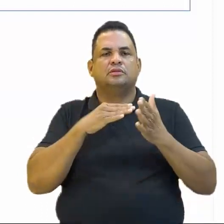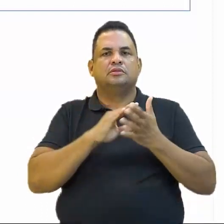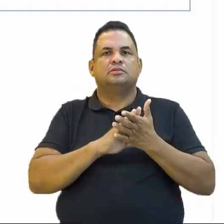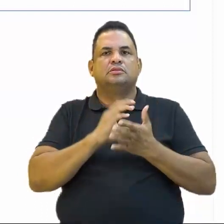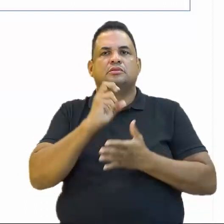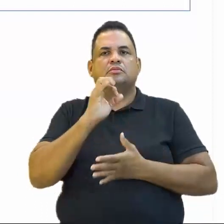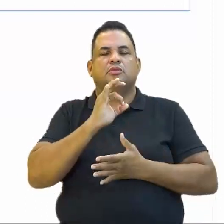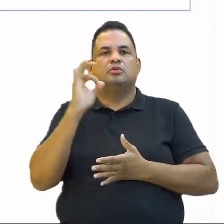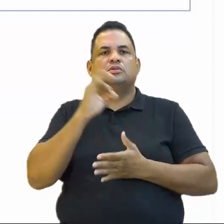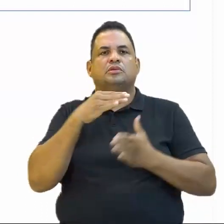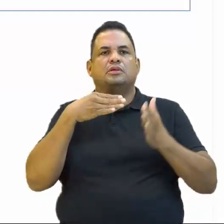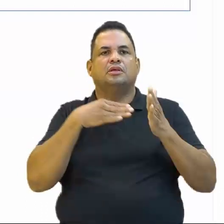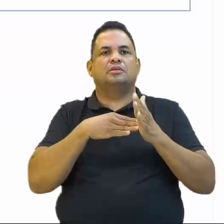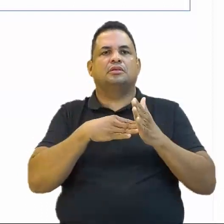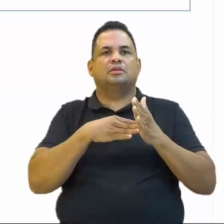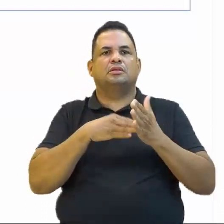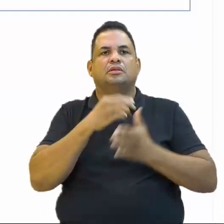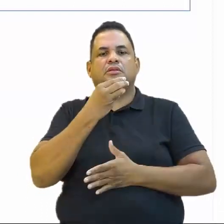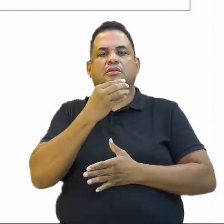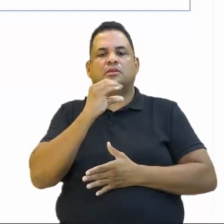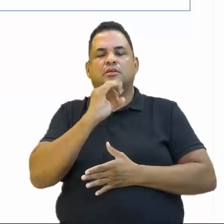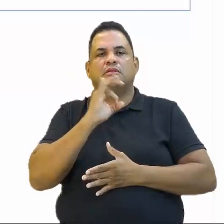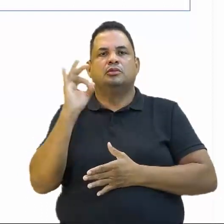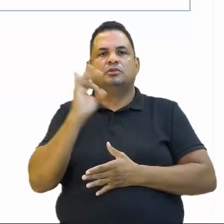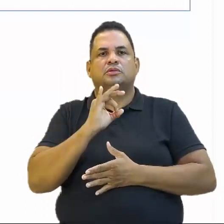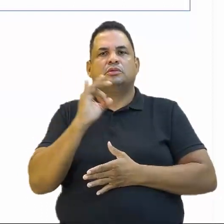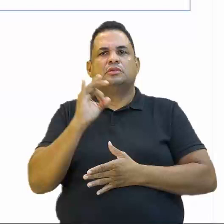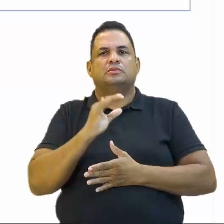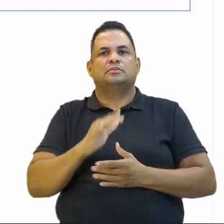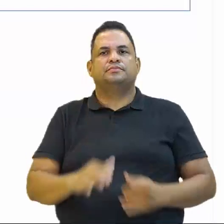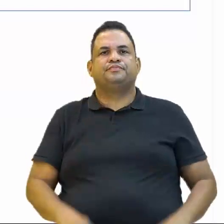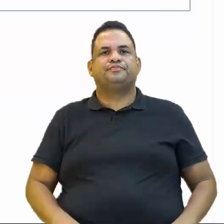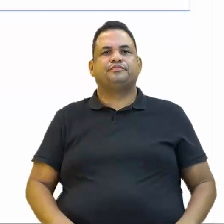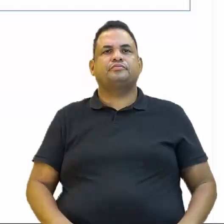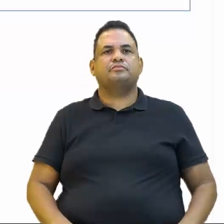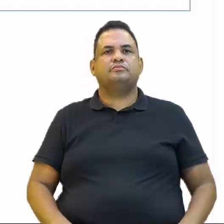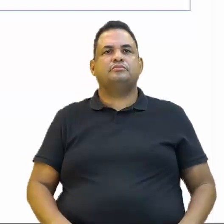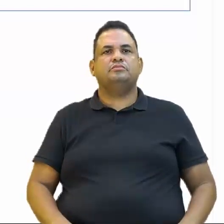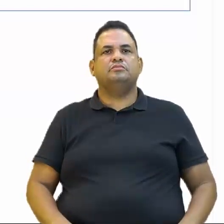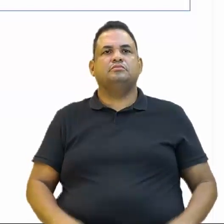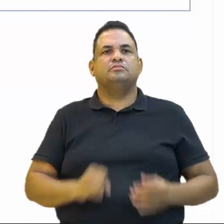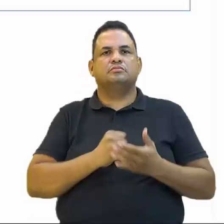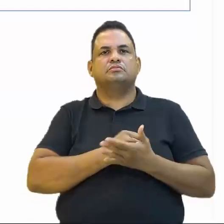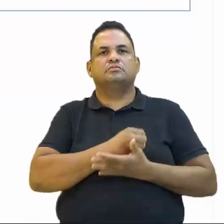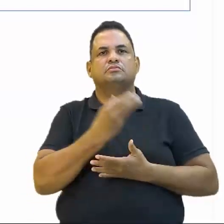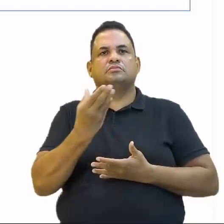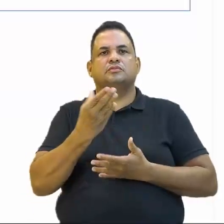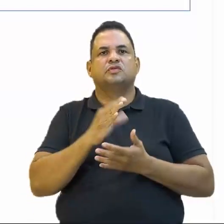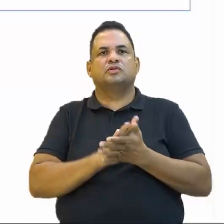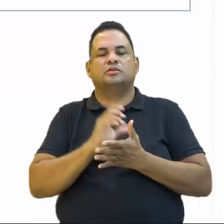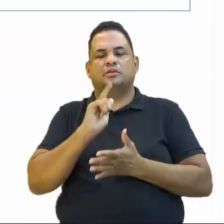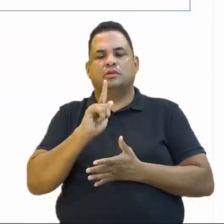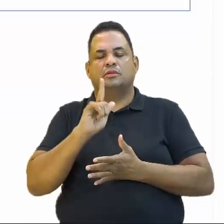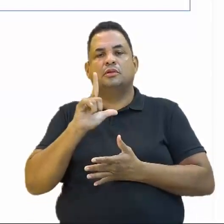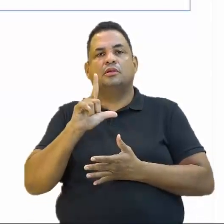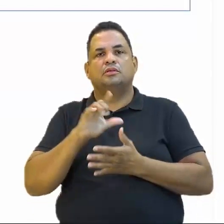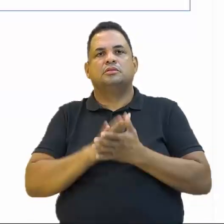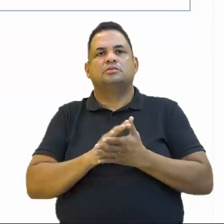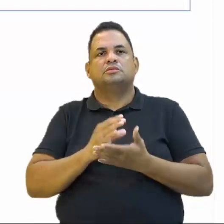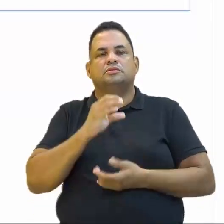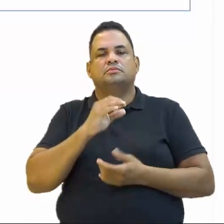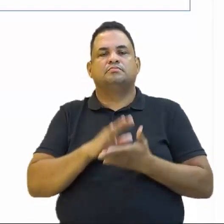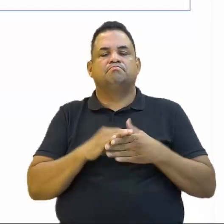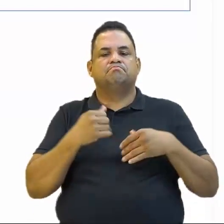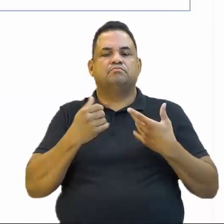0,5% até 30%. Em concentrações de gramas por litro, isso quer dizer que